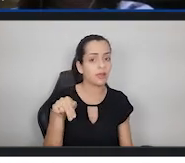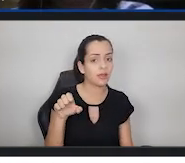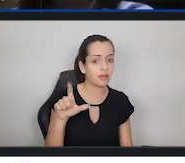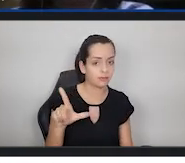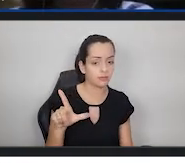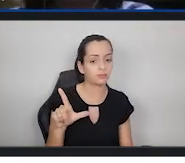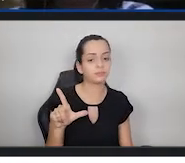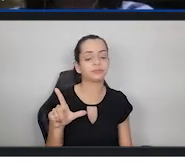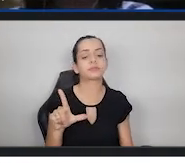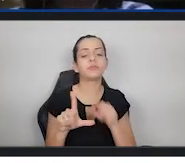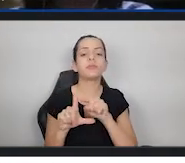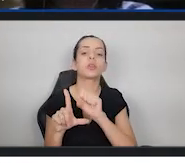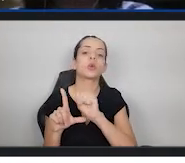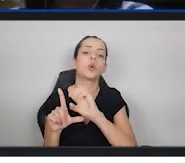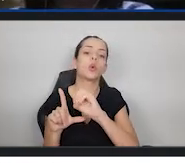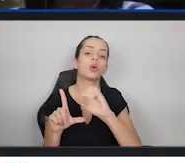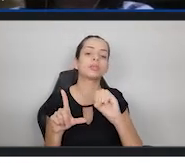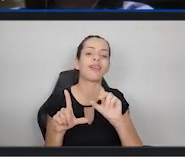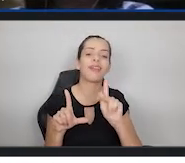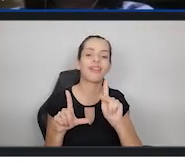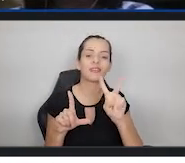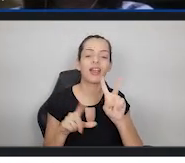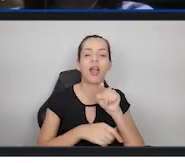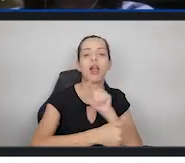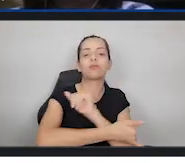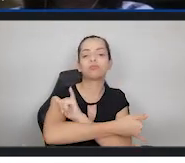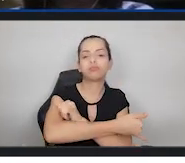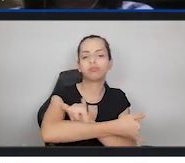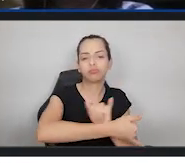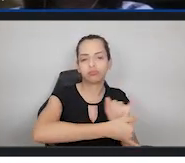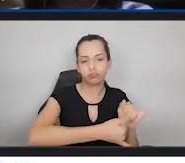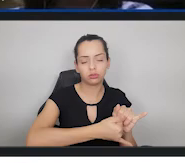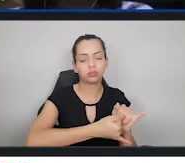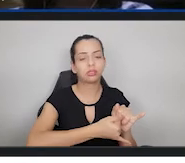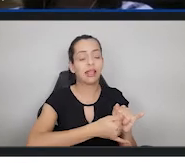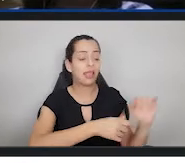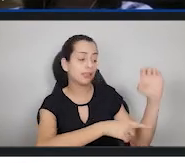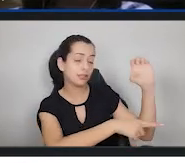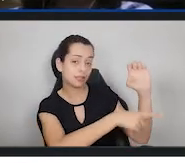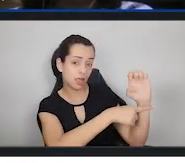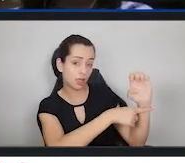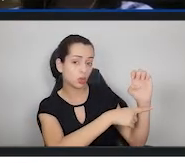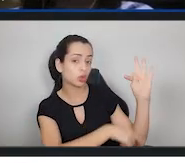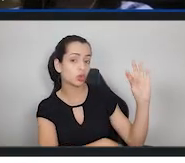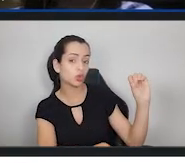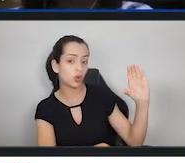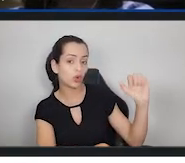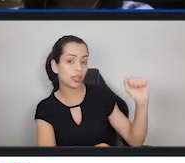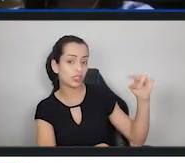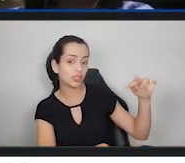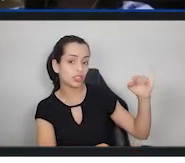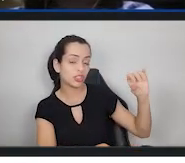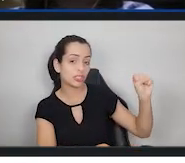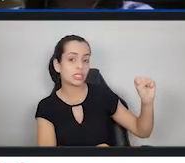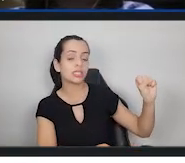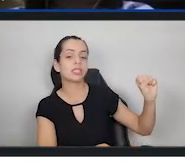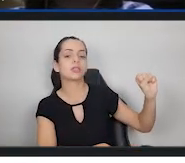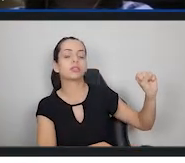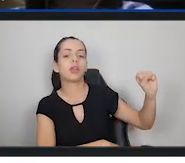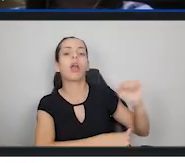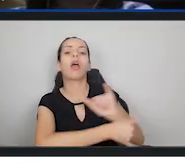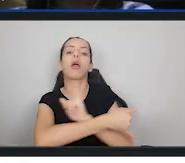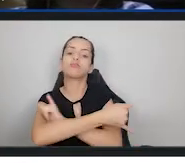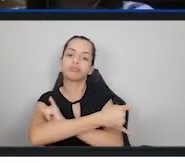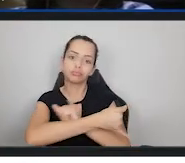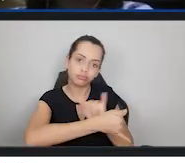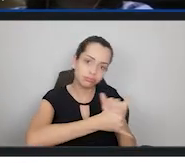aqui na ANEEL, né, na ANEEL e nesse canal Análise de Energia também, mas esse mapa é oriundo da ANEEL. Essa linha